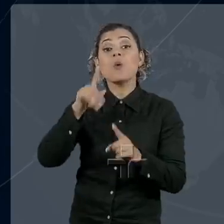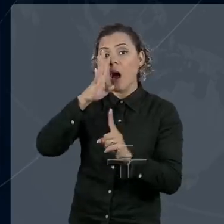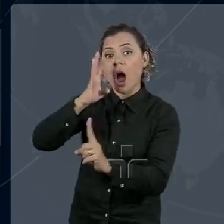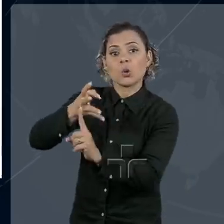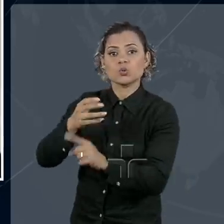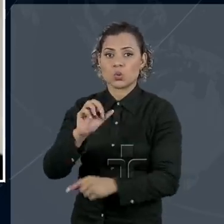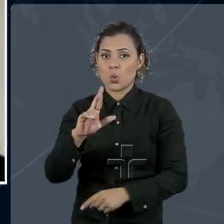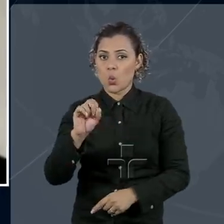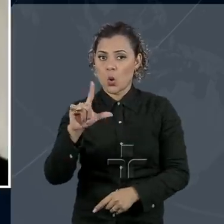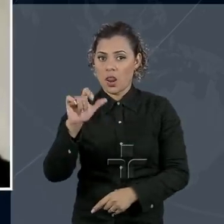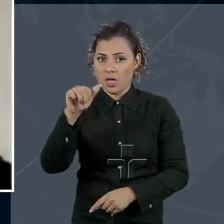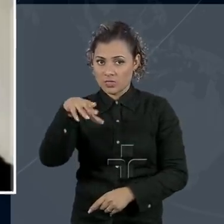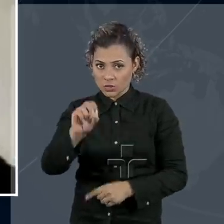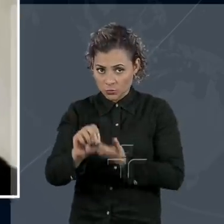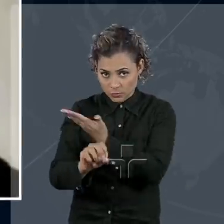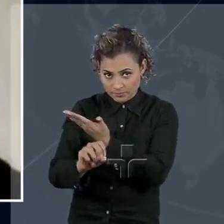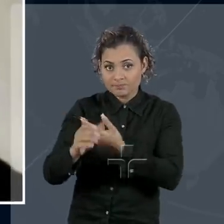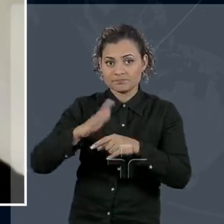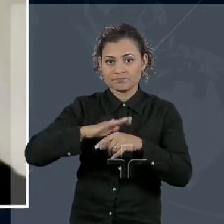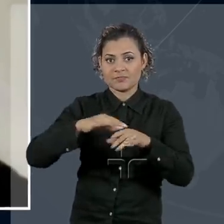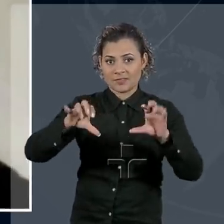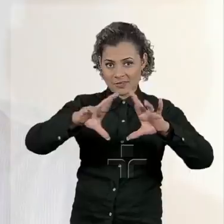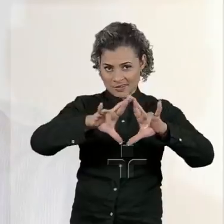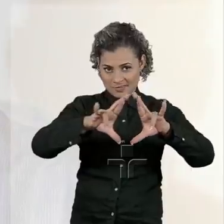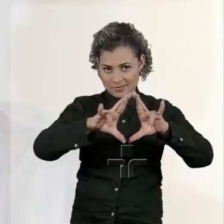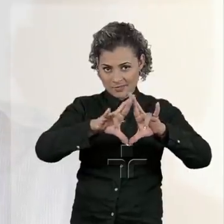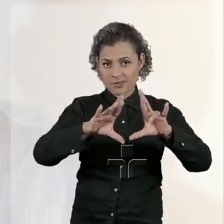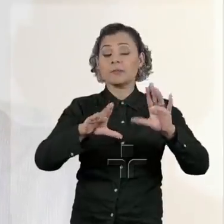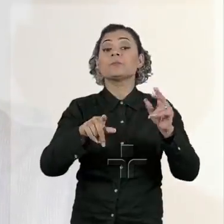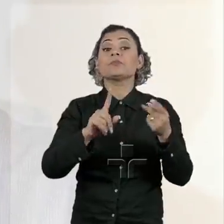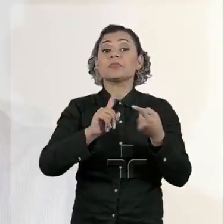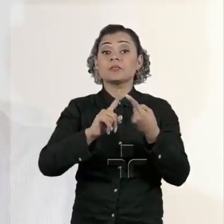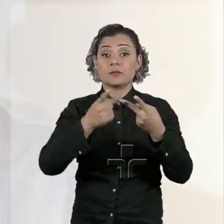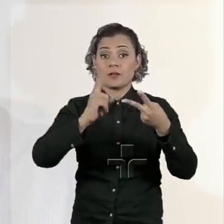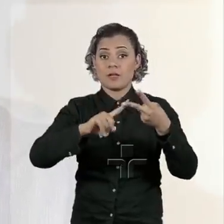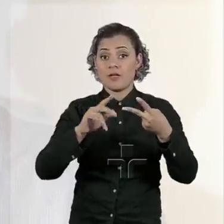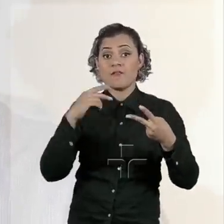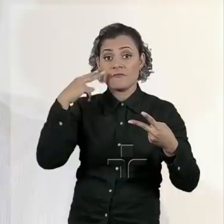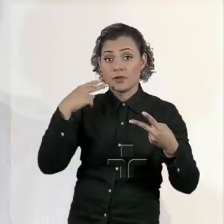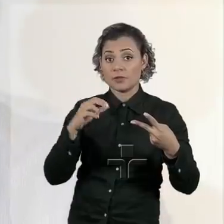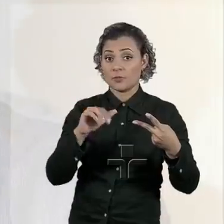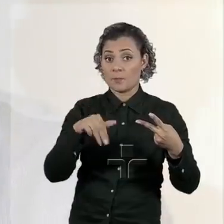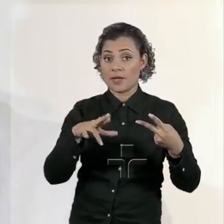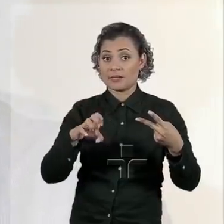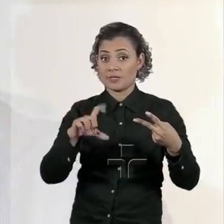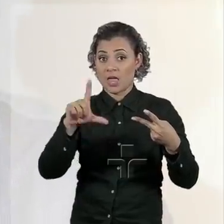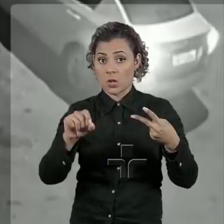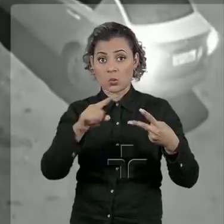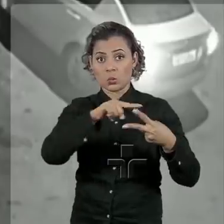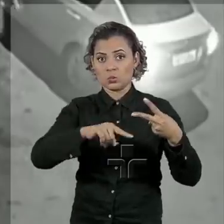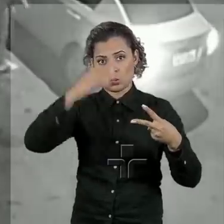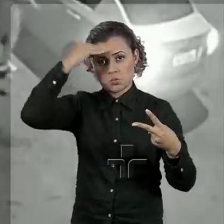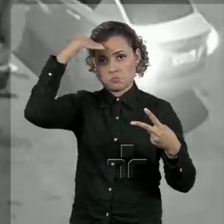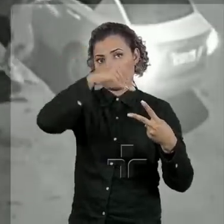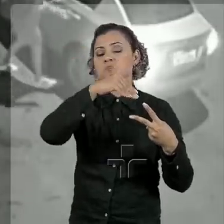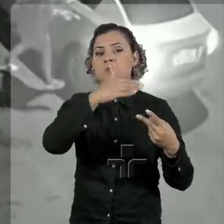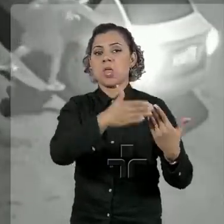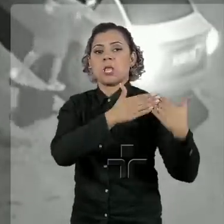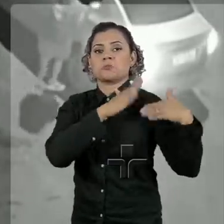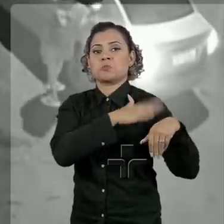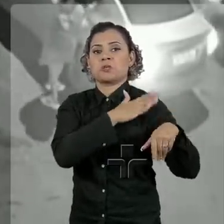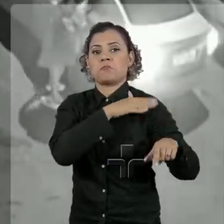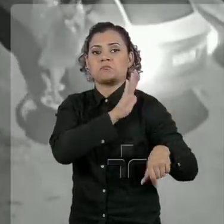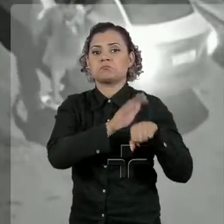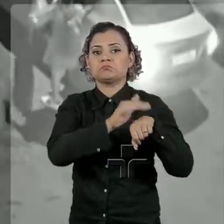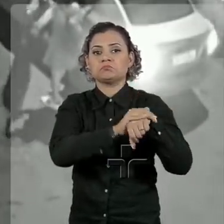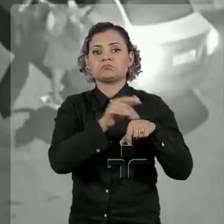Orlando Oliveira de Araújo, o Orlando Curicica e o vereador Marcelo Siciliano como os responsáveis pelo crime.